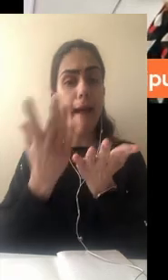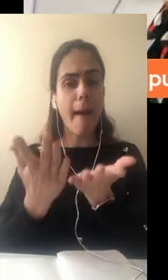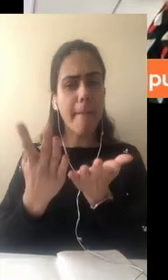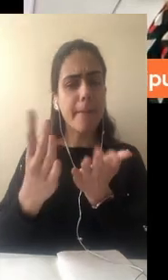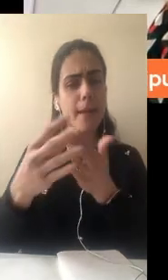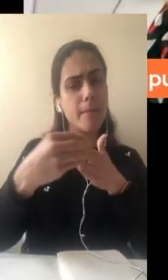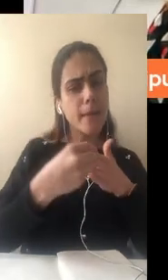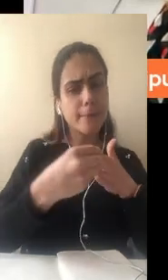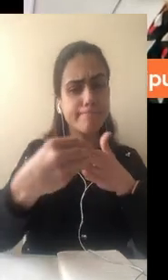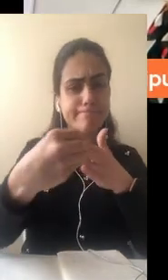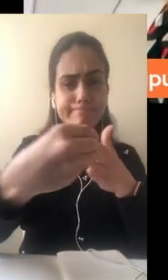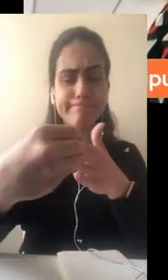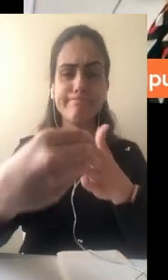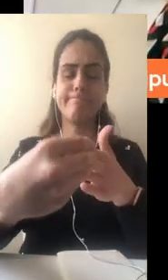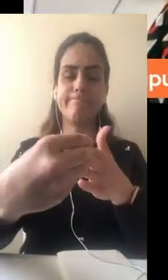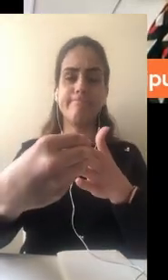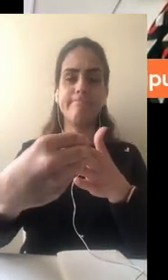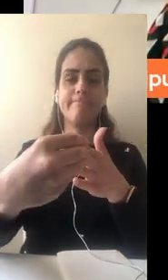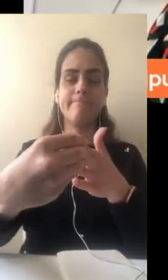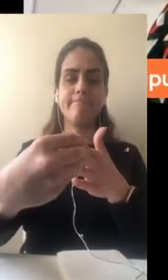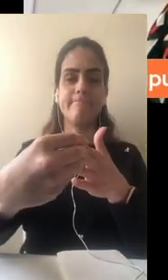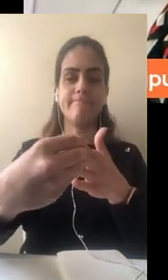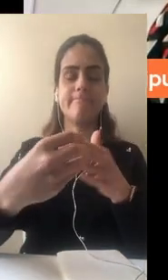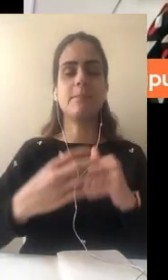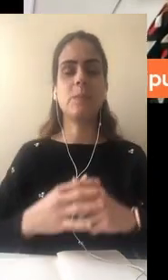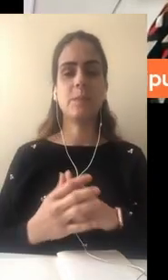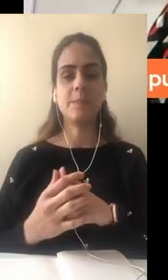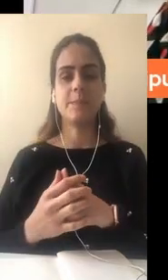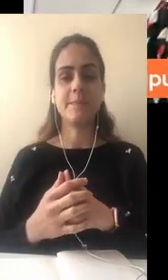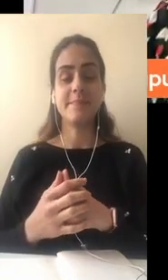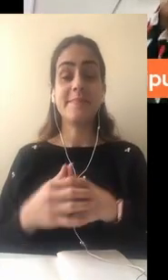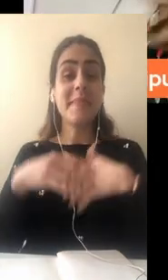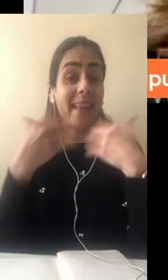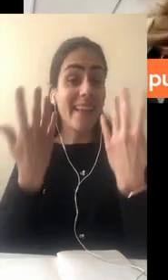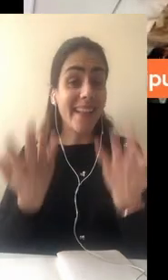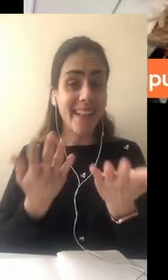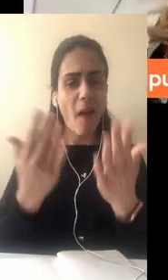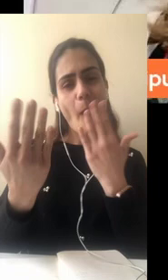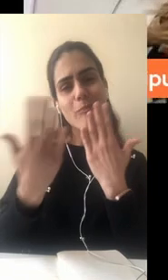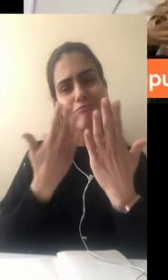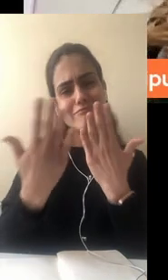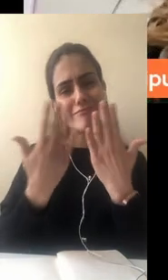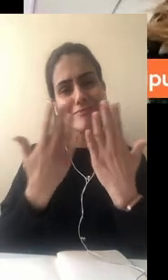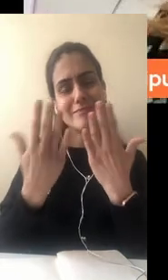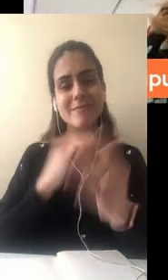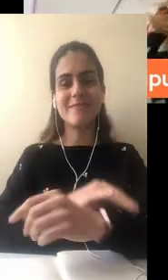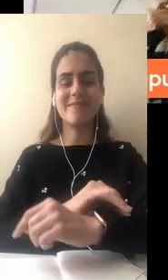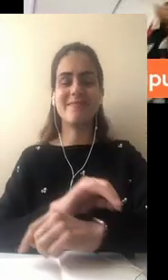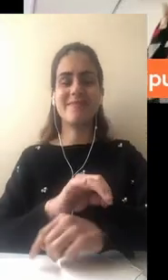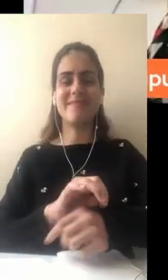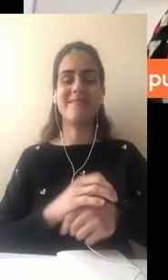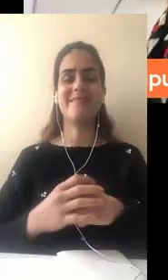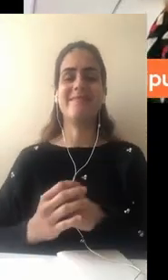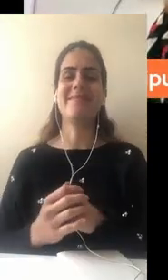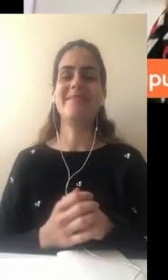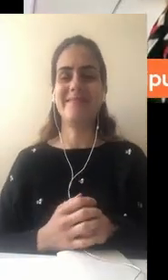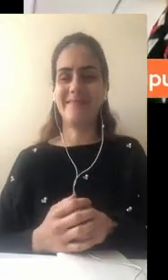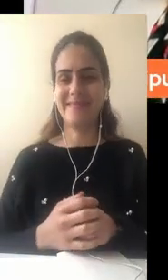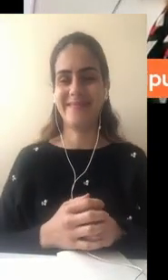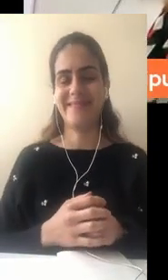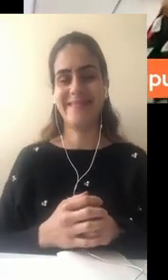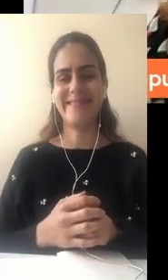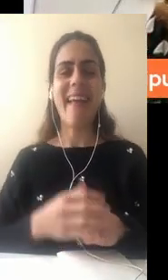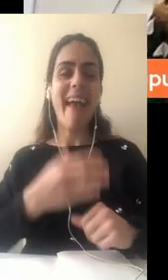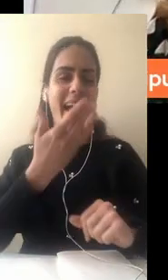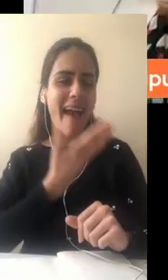norteia, né, em tudo que fazemos e a nossa forma de viver. E vamos, então, bater um papo, né, com a